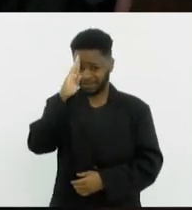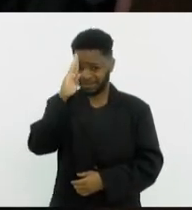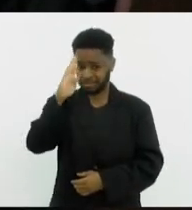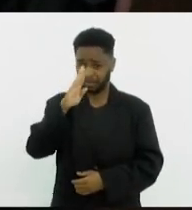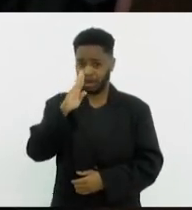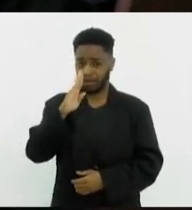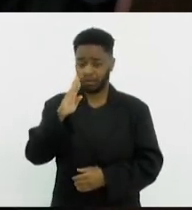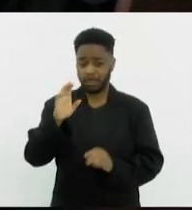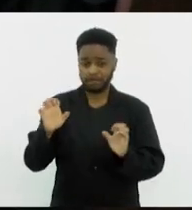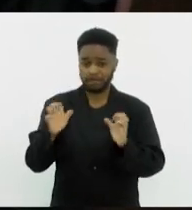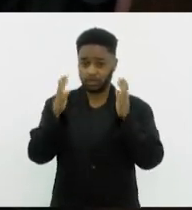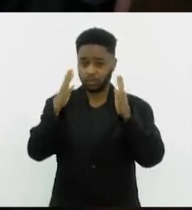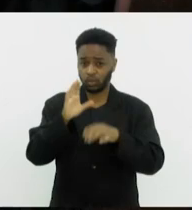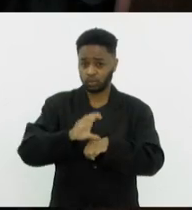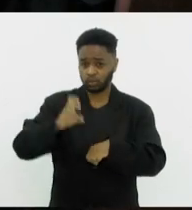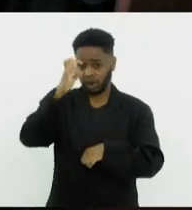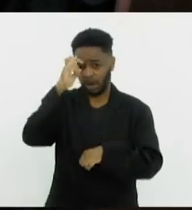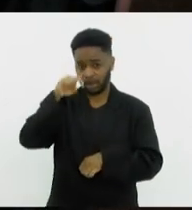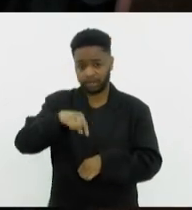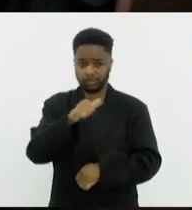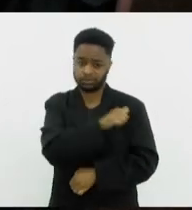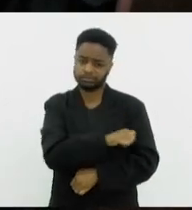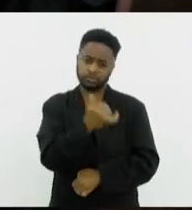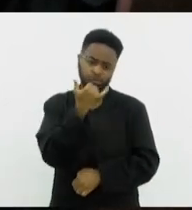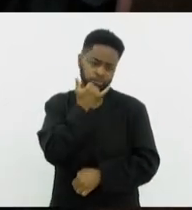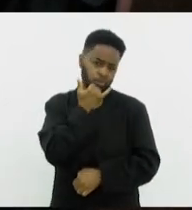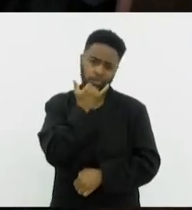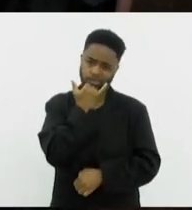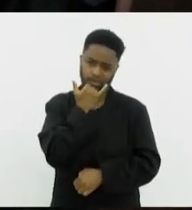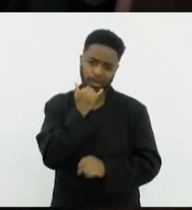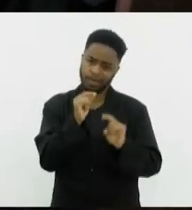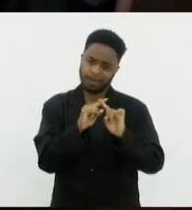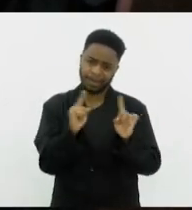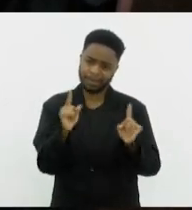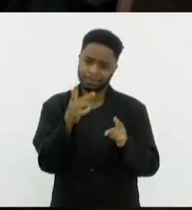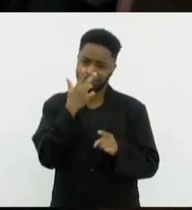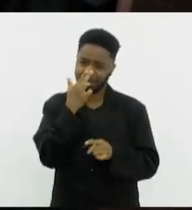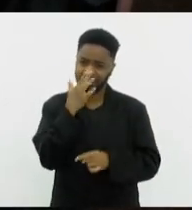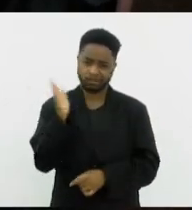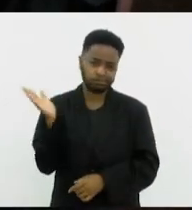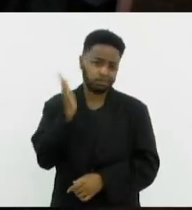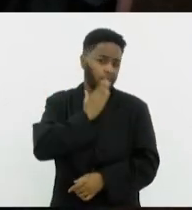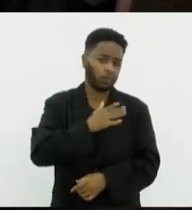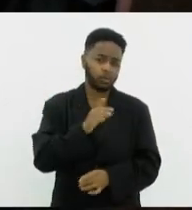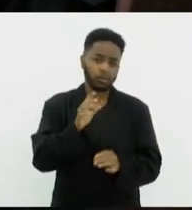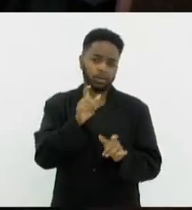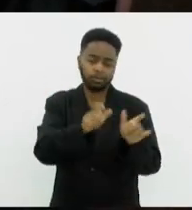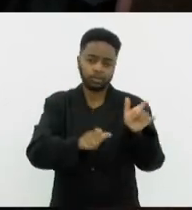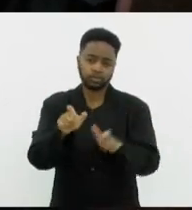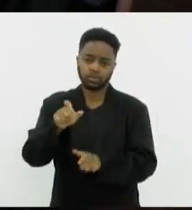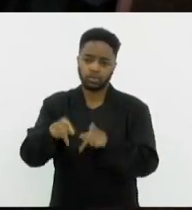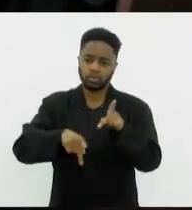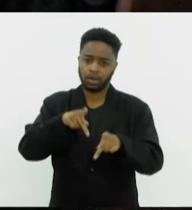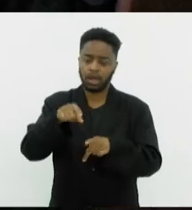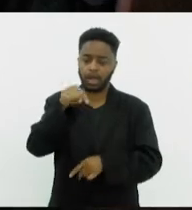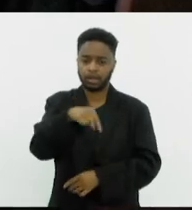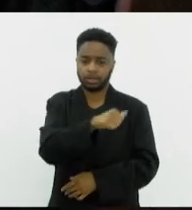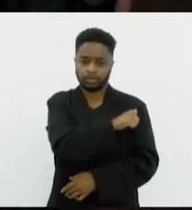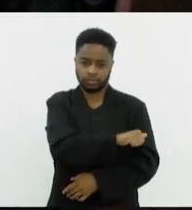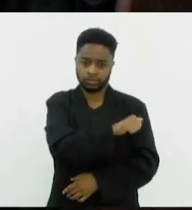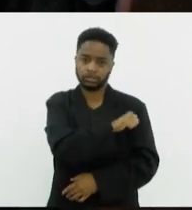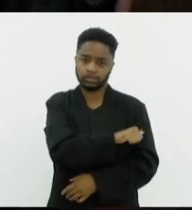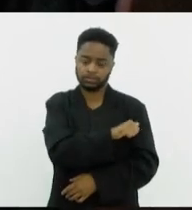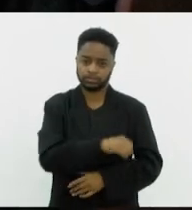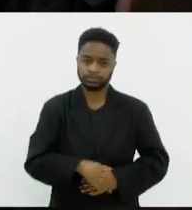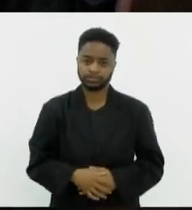manifestação cultural dos últimos anos no Rio de Janeiro, me perdoe, mas é um tapa na cara de todo cidadão, não só carioca, mas do estado do Rio